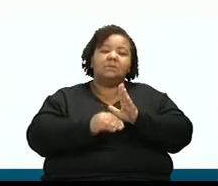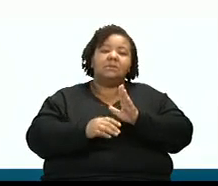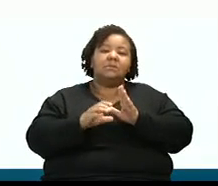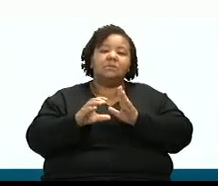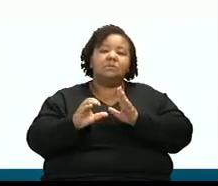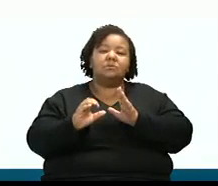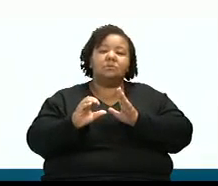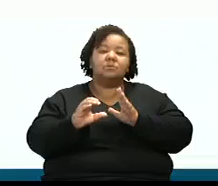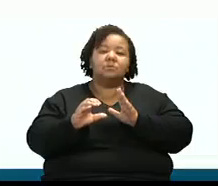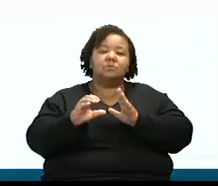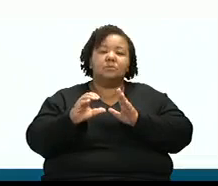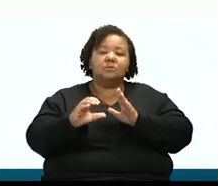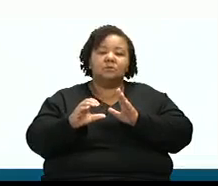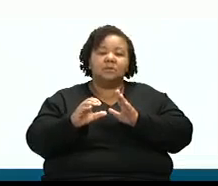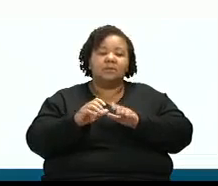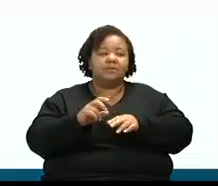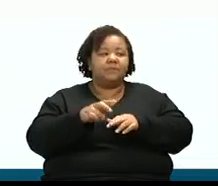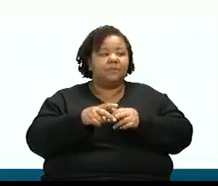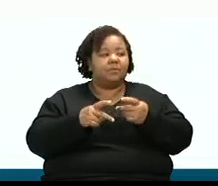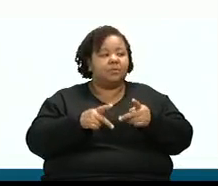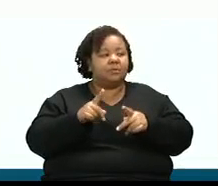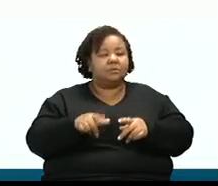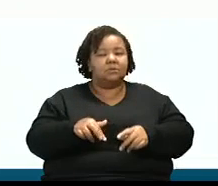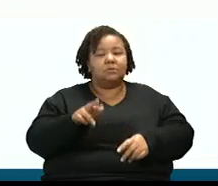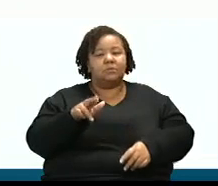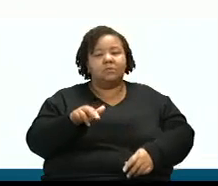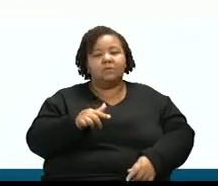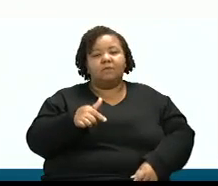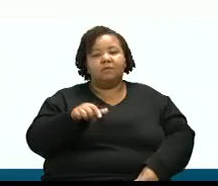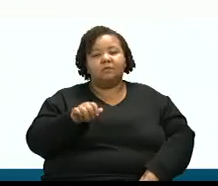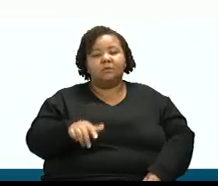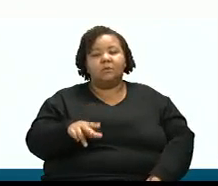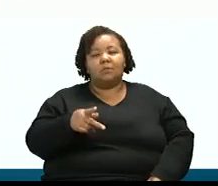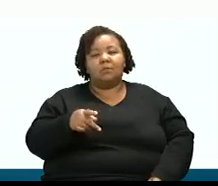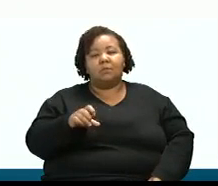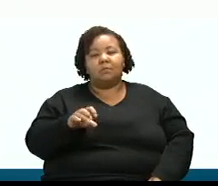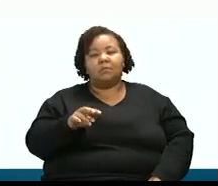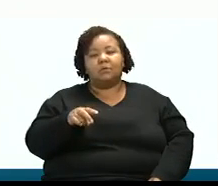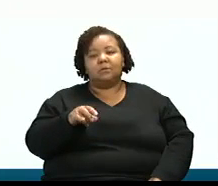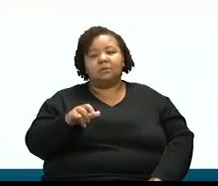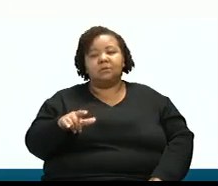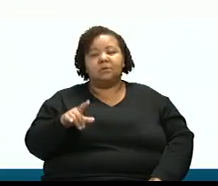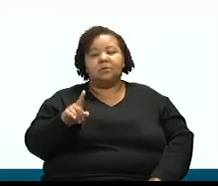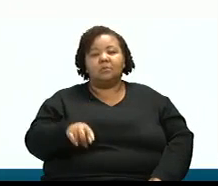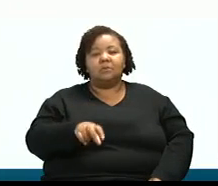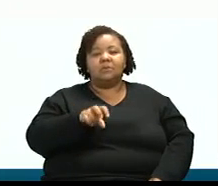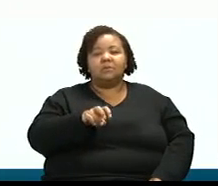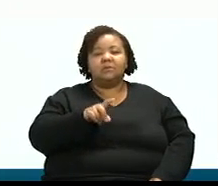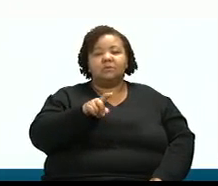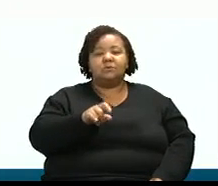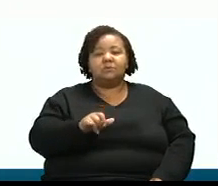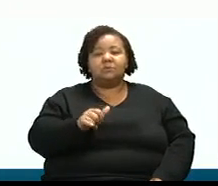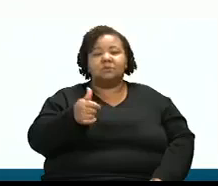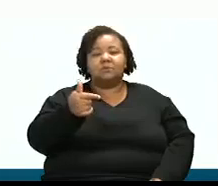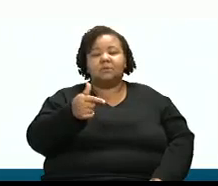c. Por isso que a função potencial envolvia o 5x²